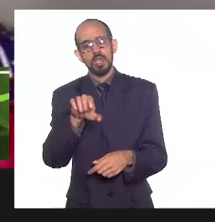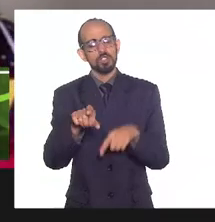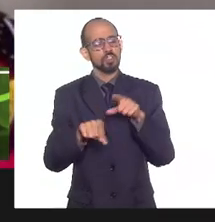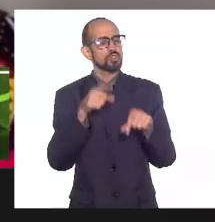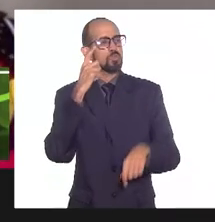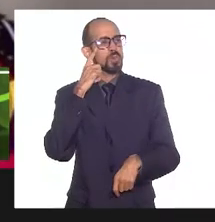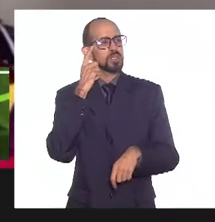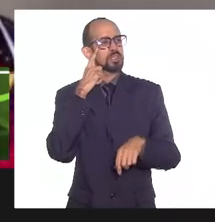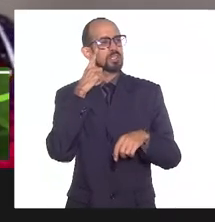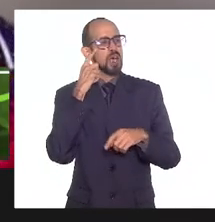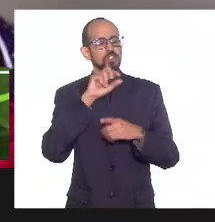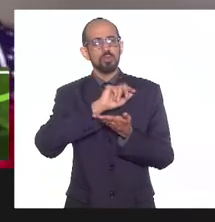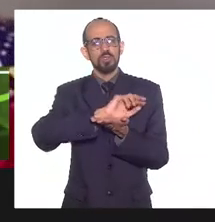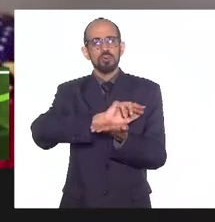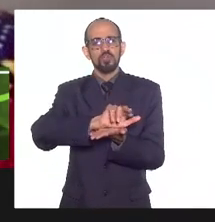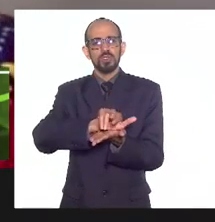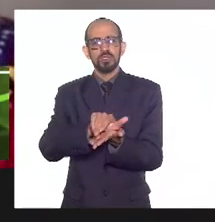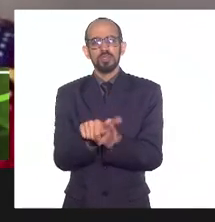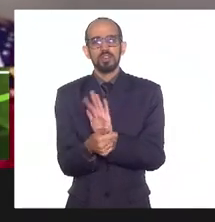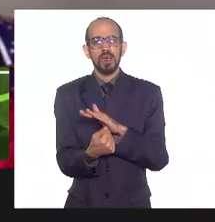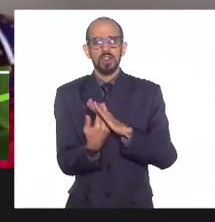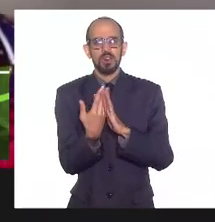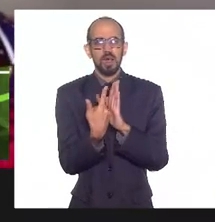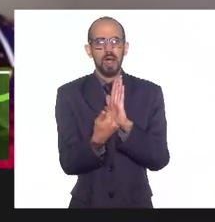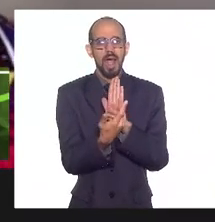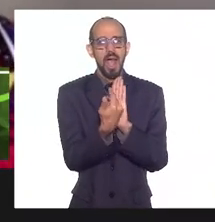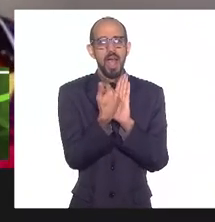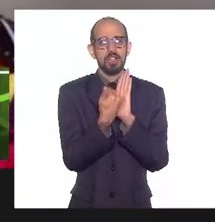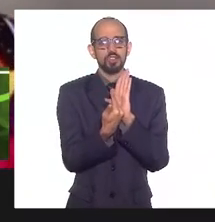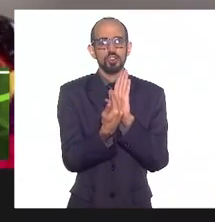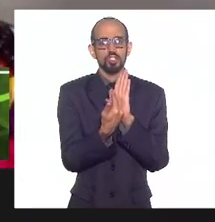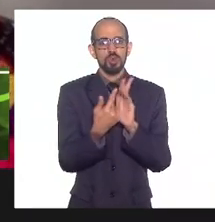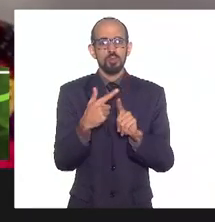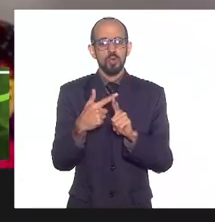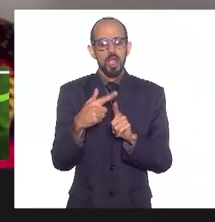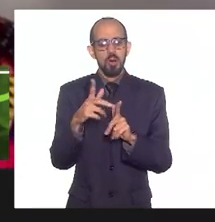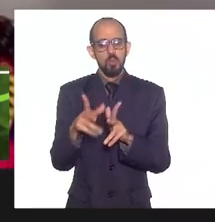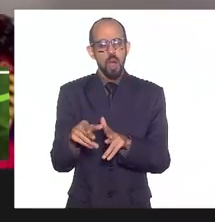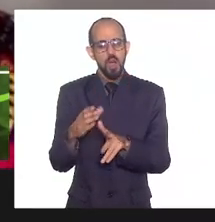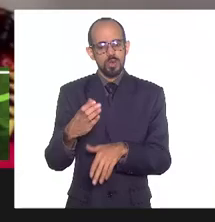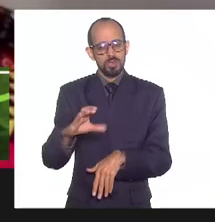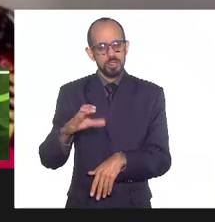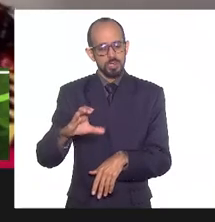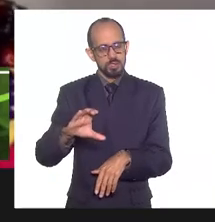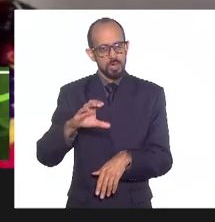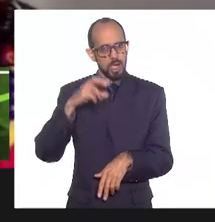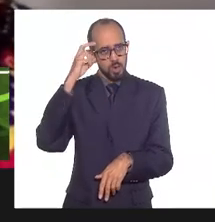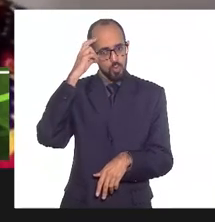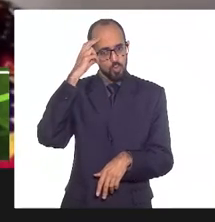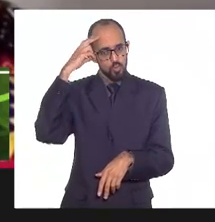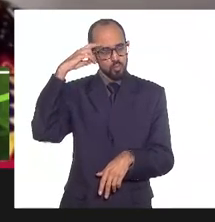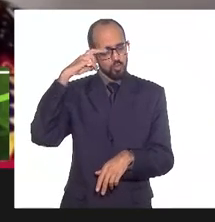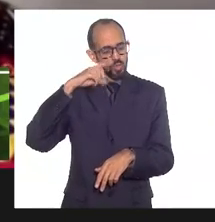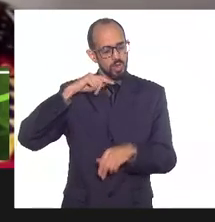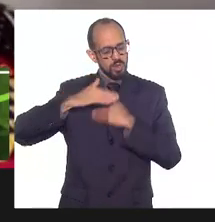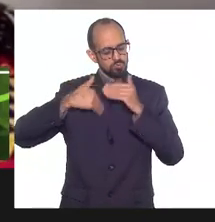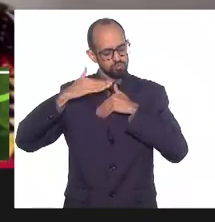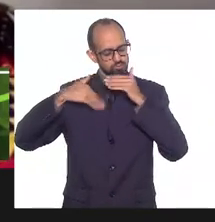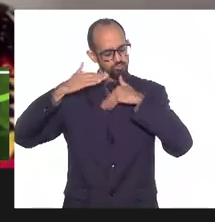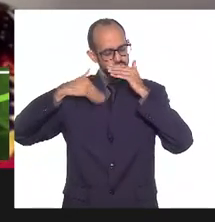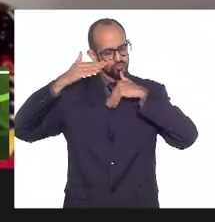sobre diversificação da produção cultural porque assim como a ciência a cultura ela só se enriquece na